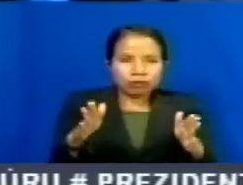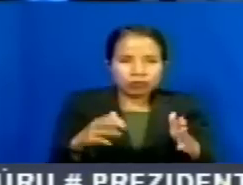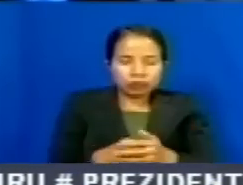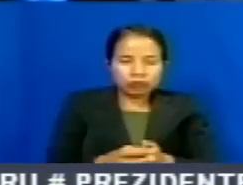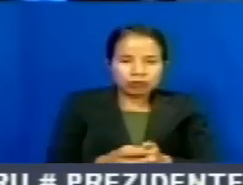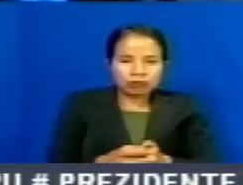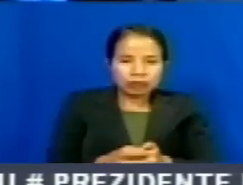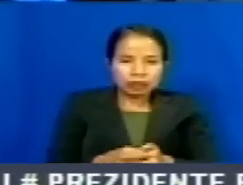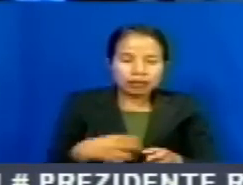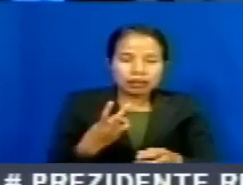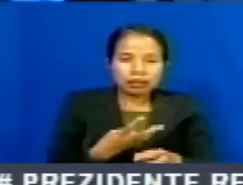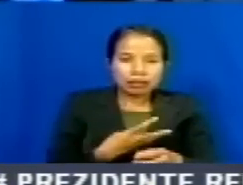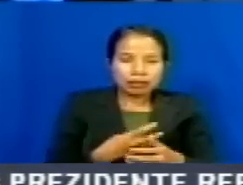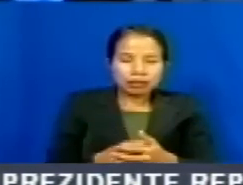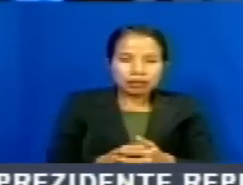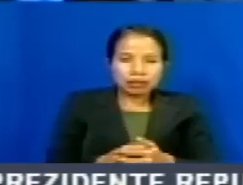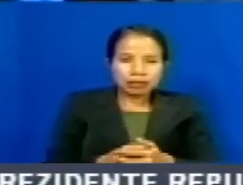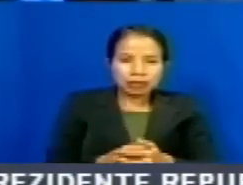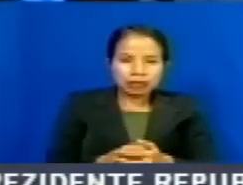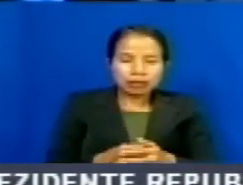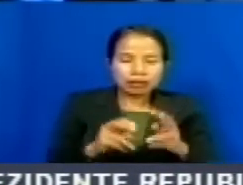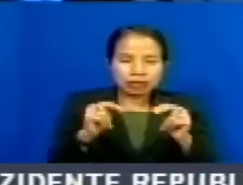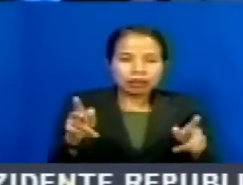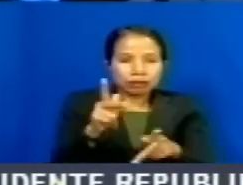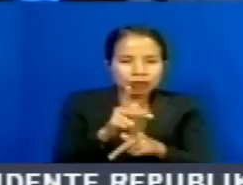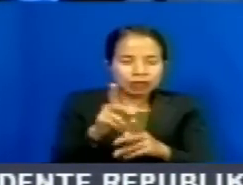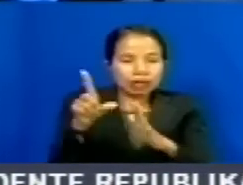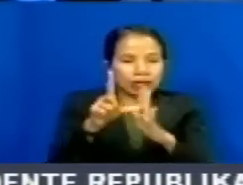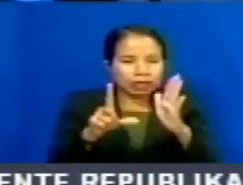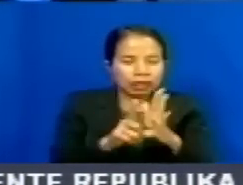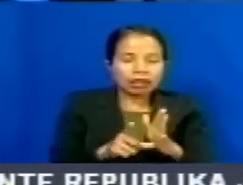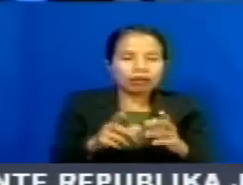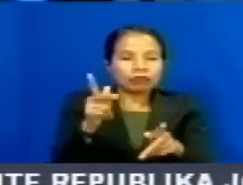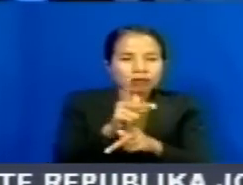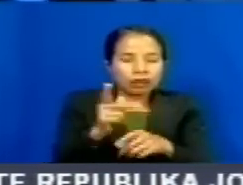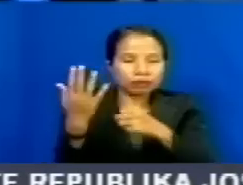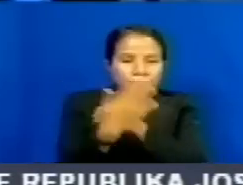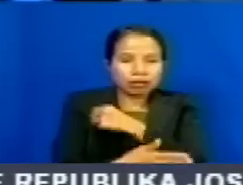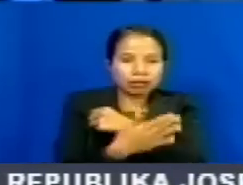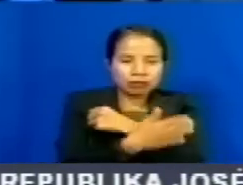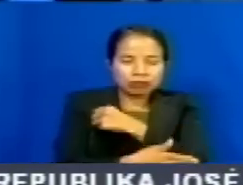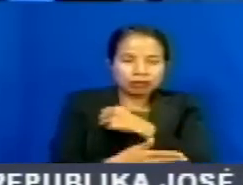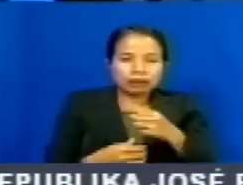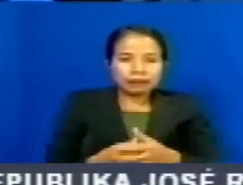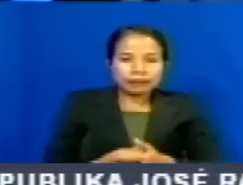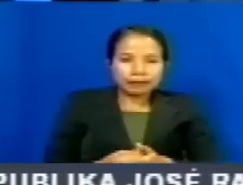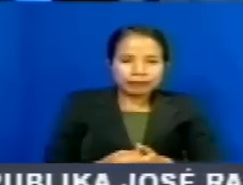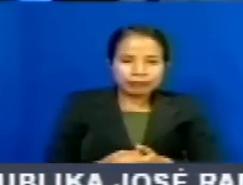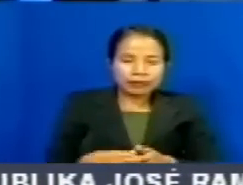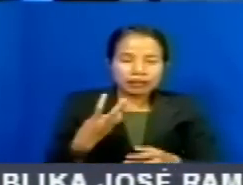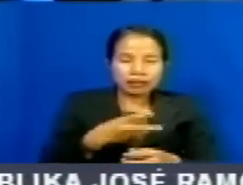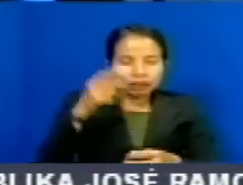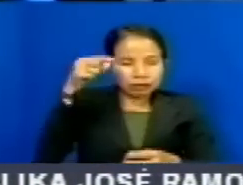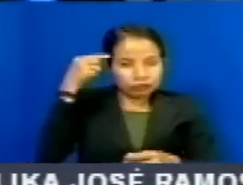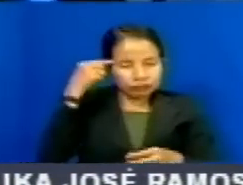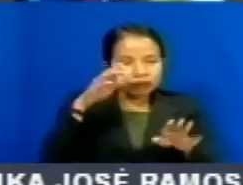da ita prusita wan sira mtinga asegura stabilidade ya asegura nação asegura ita ne governo ita ne